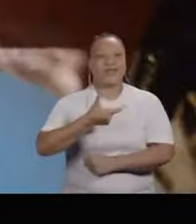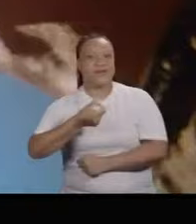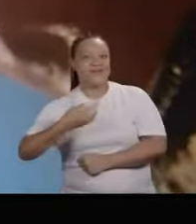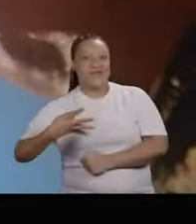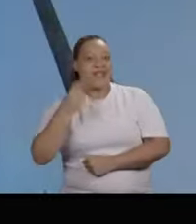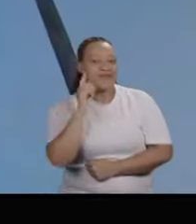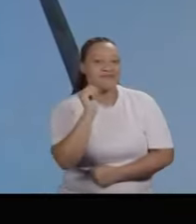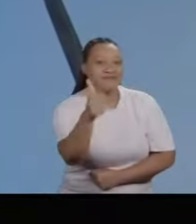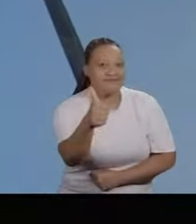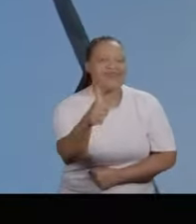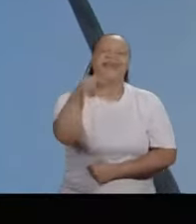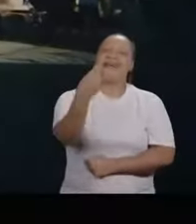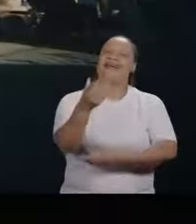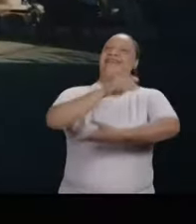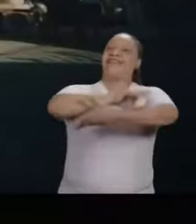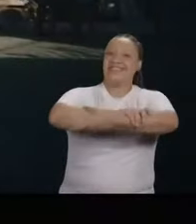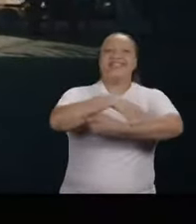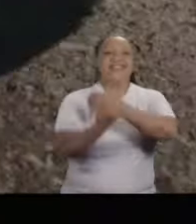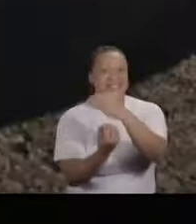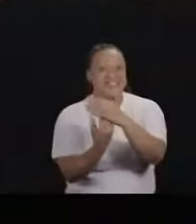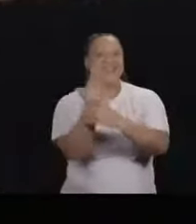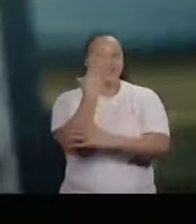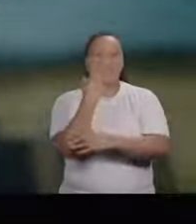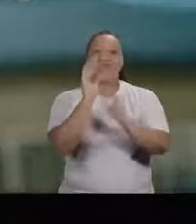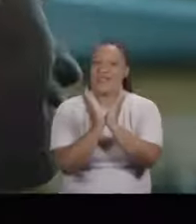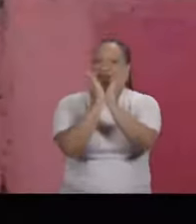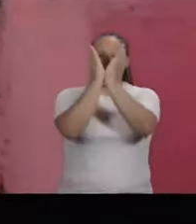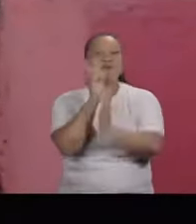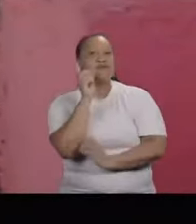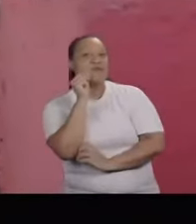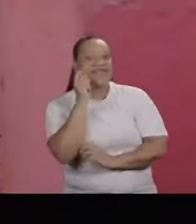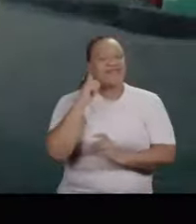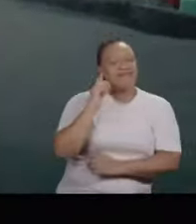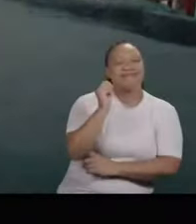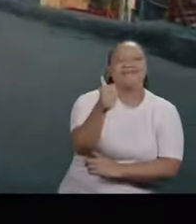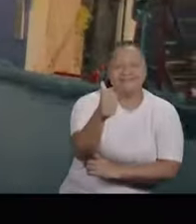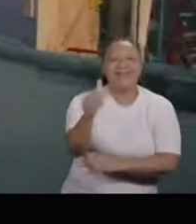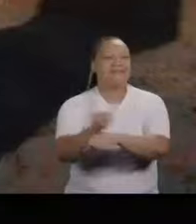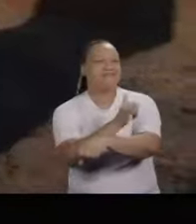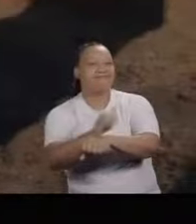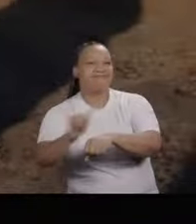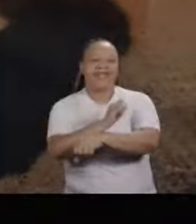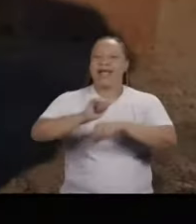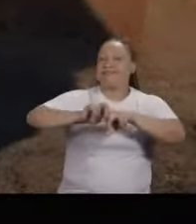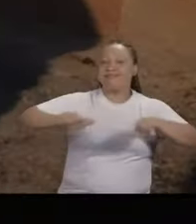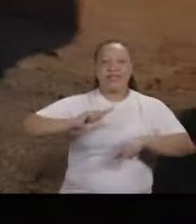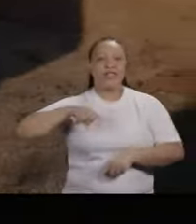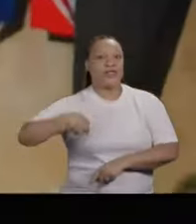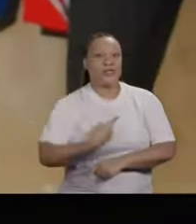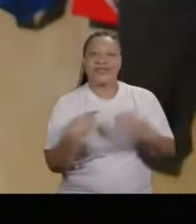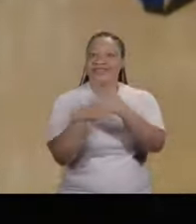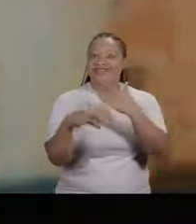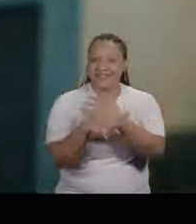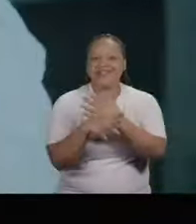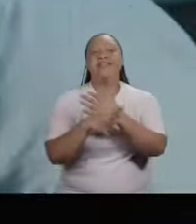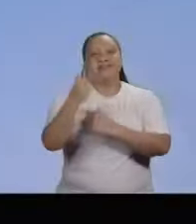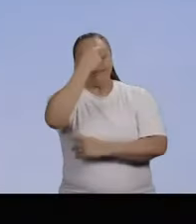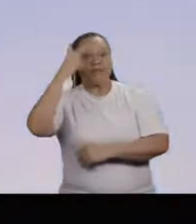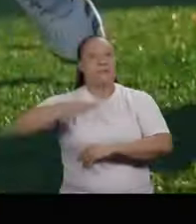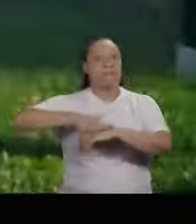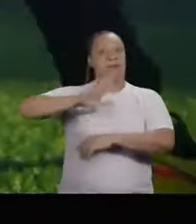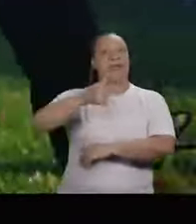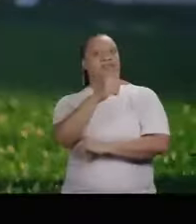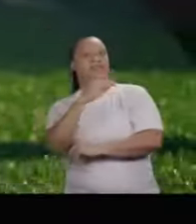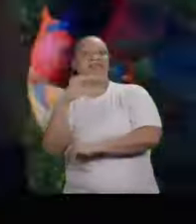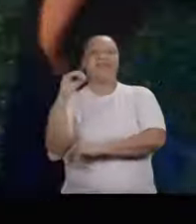Massa 2024. Essa parceria criou a Copa Maceió É Massa, a maior competição amadora da história da nossa cidade.